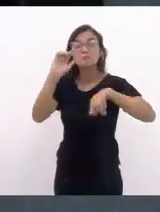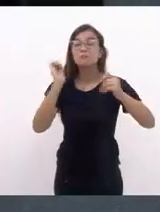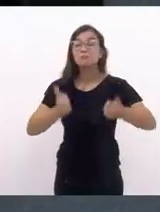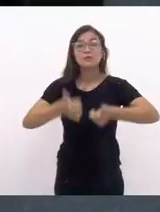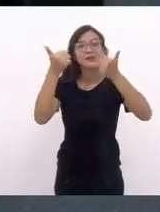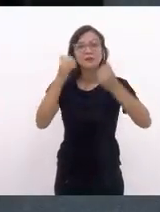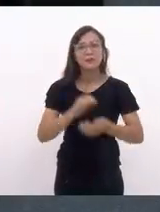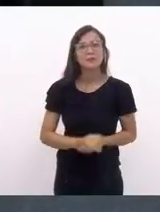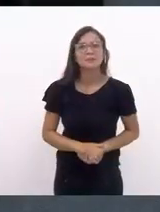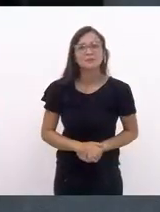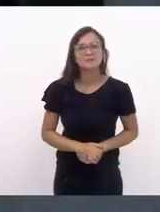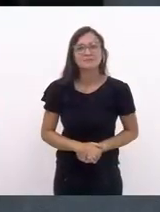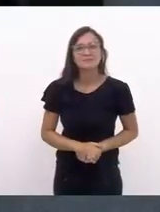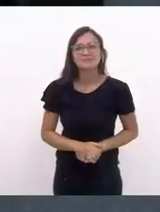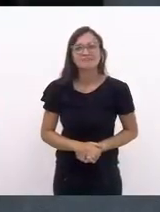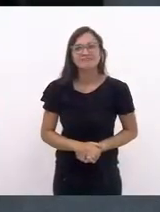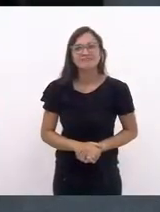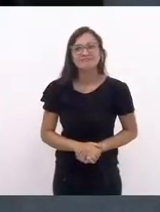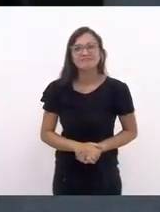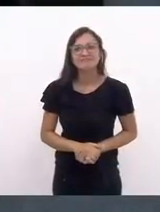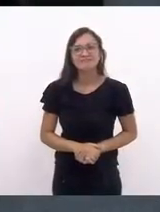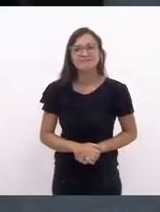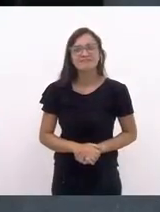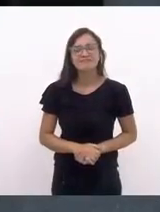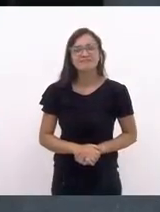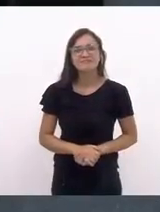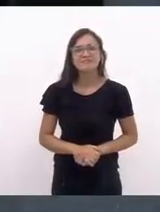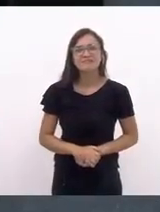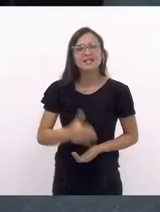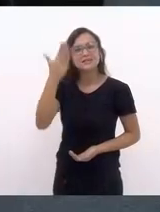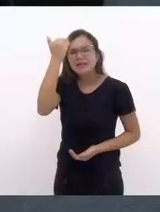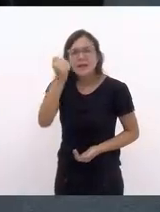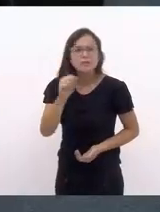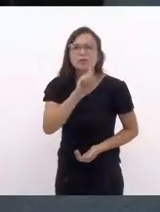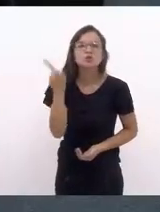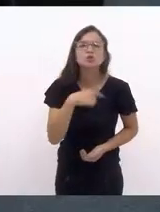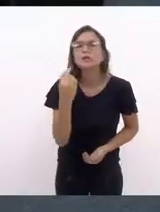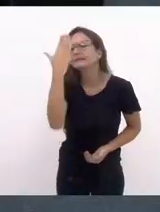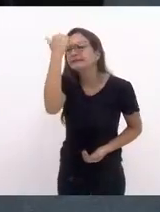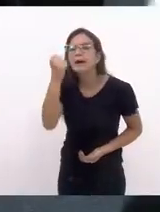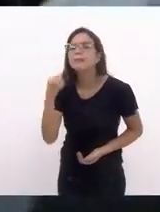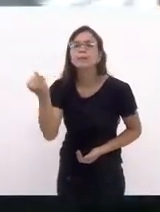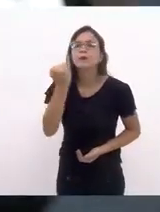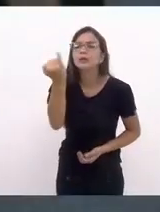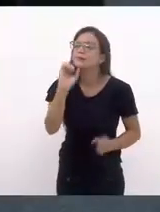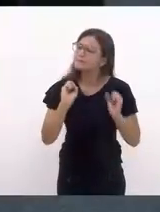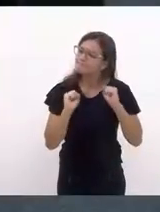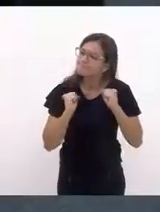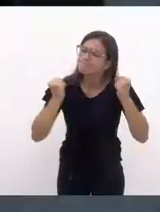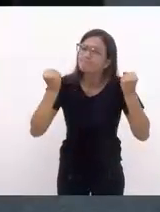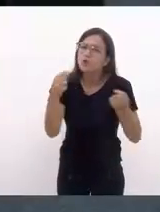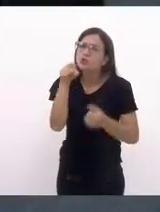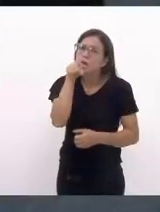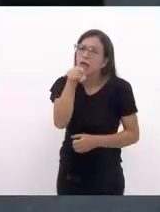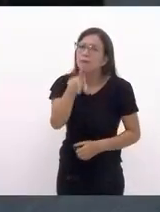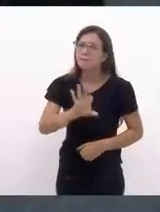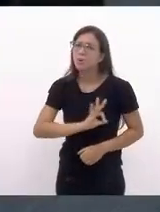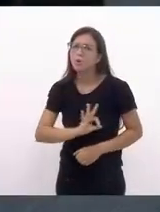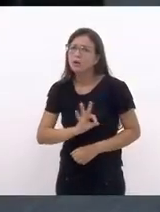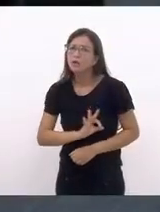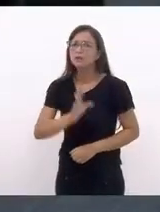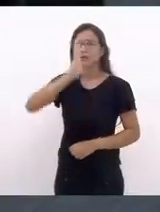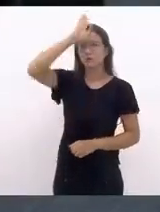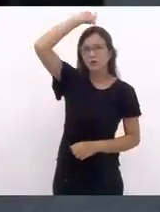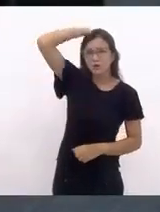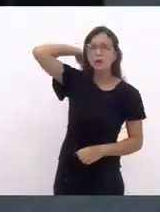casa aqui sabe da importância do que é defender o policial militar e o